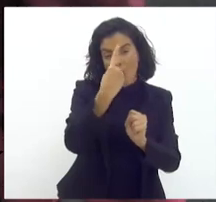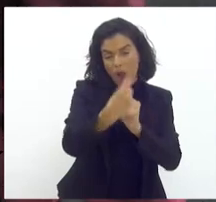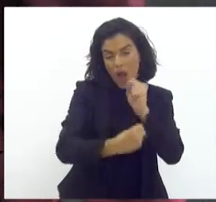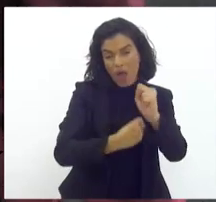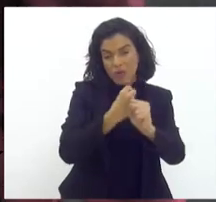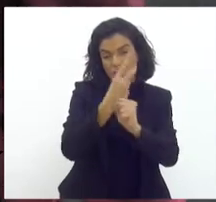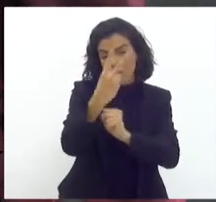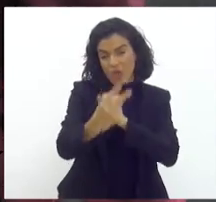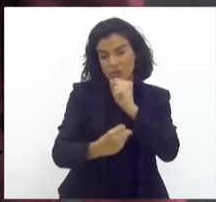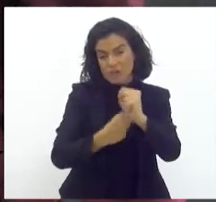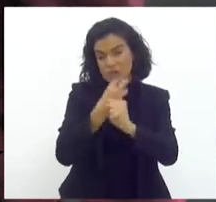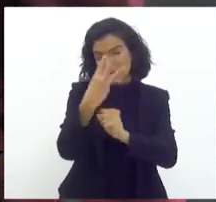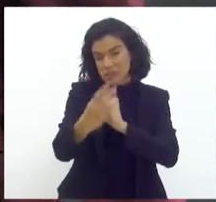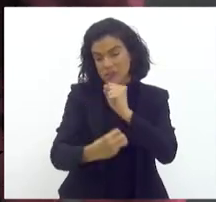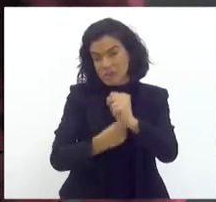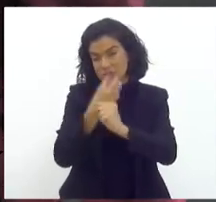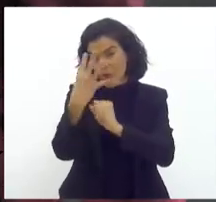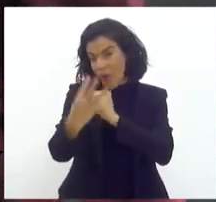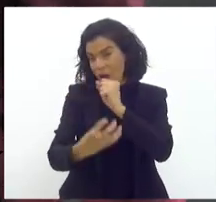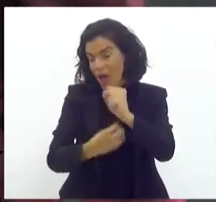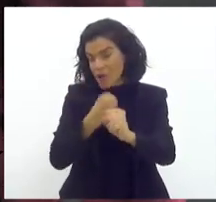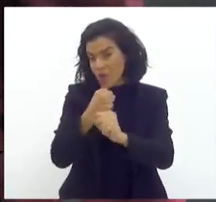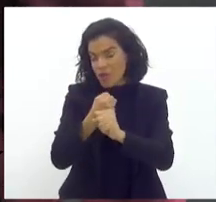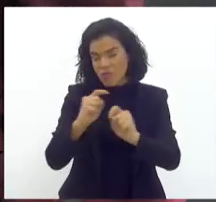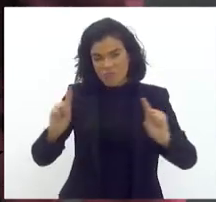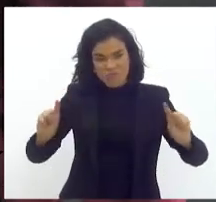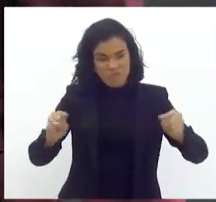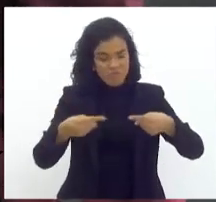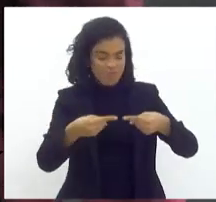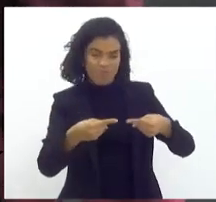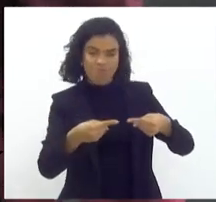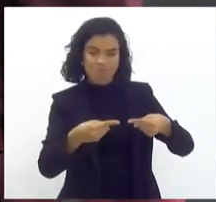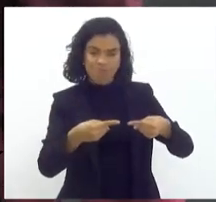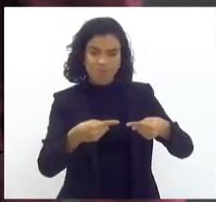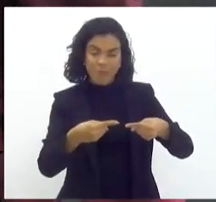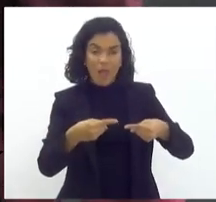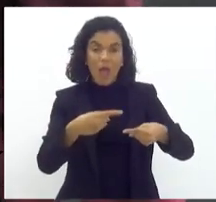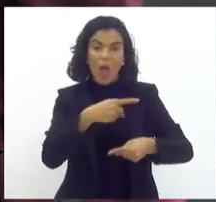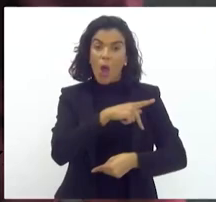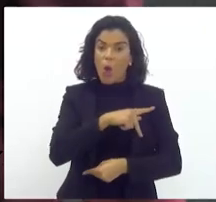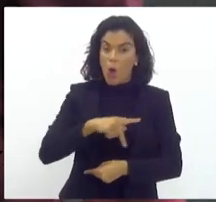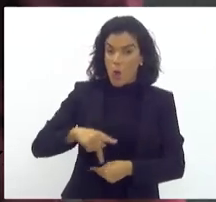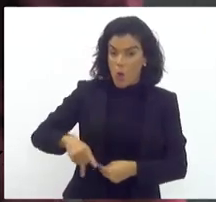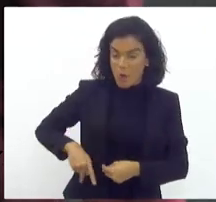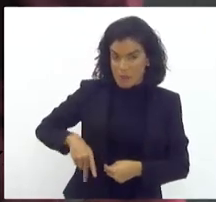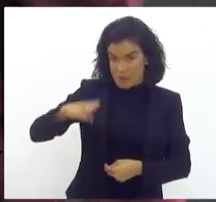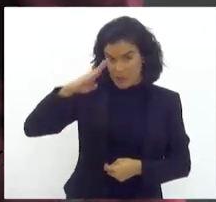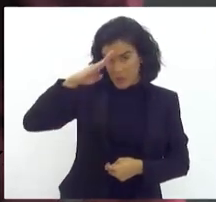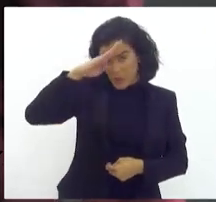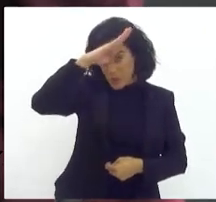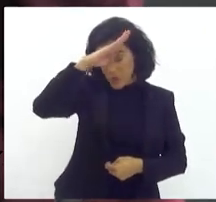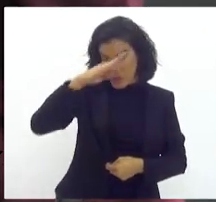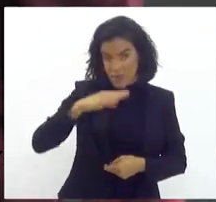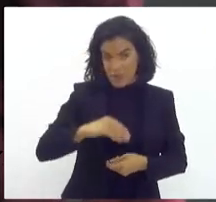Fui nessa Assembleia opositor ao presidente bolsonaro